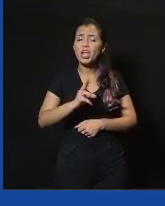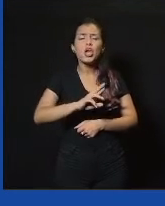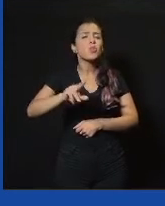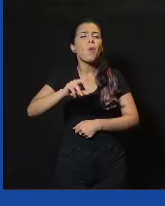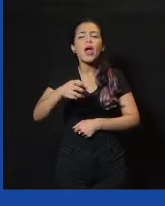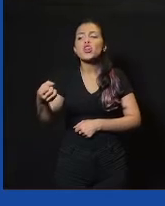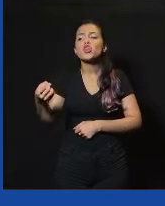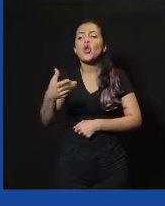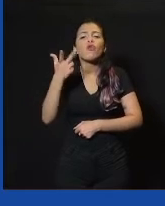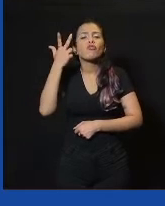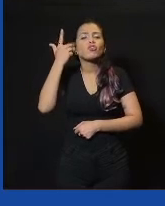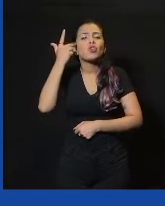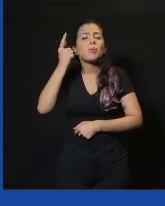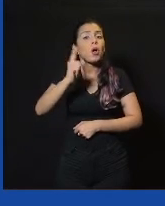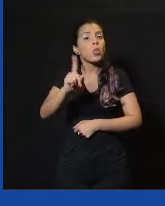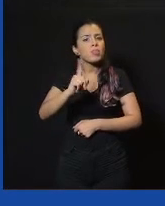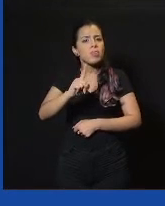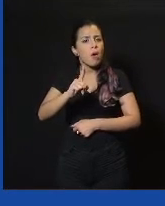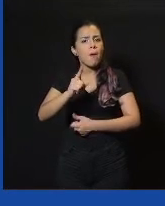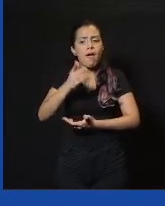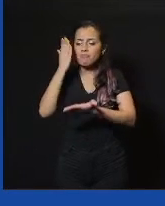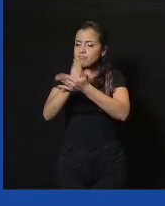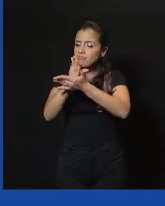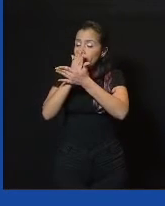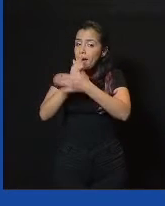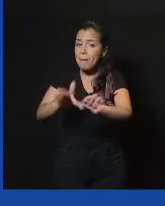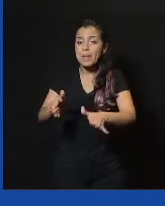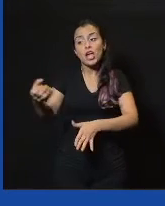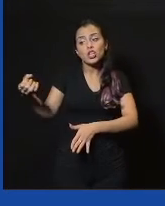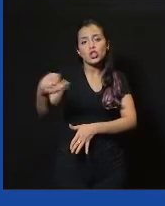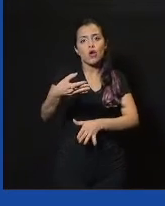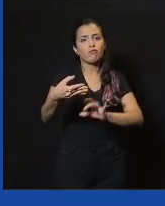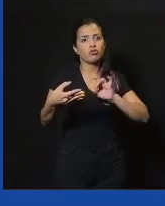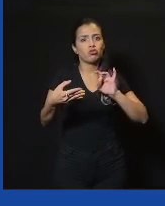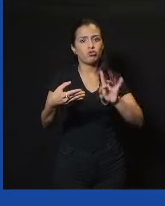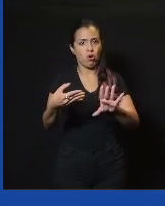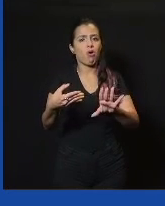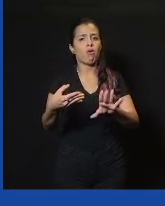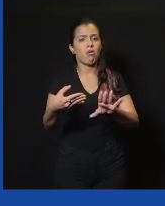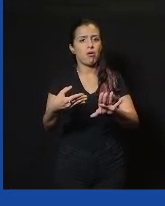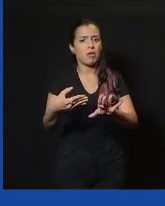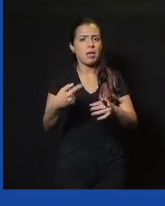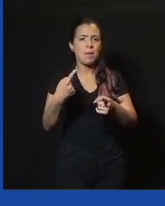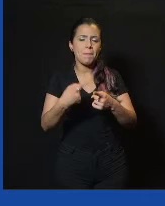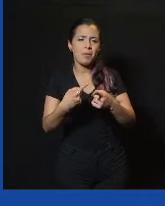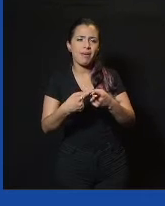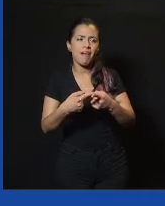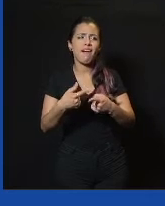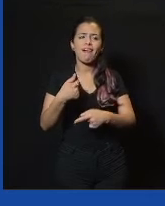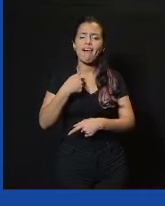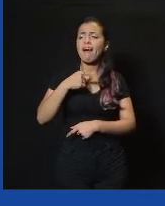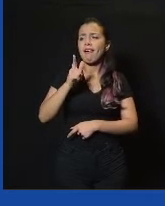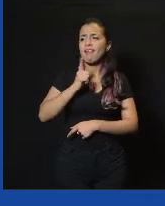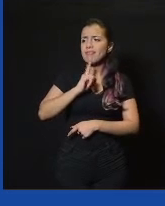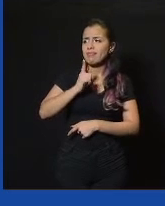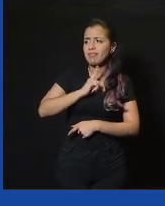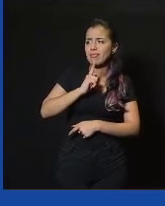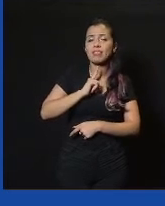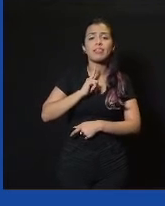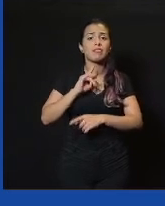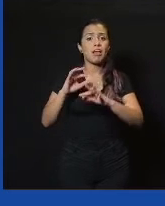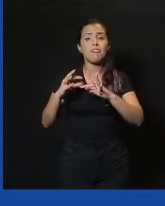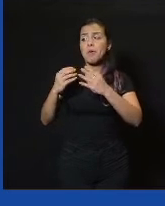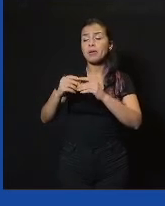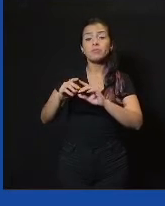é matar pela raiz, tirar, sabe, essa coisa do eu tenho alguém de estimação, eu tenho alguém que a família vai manter.